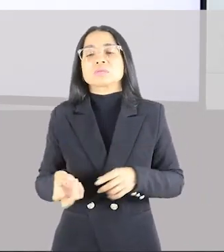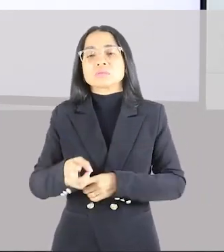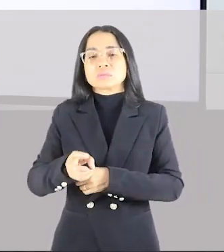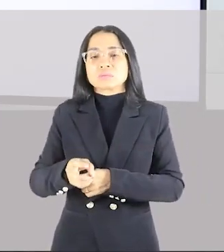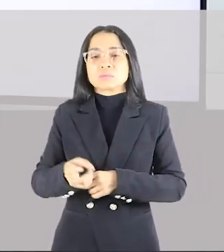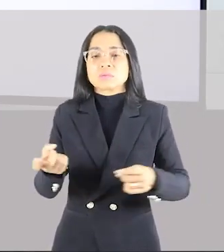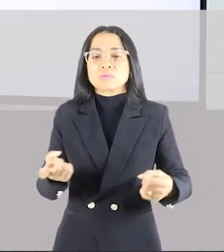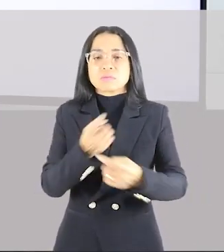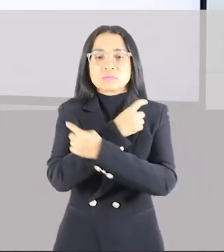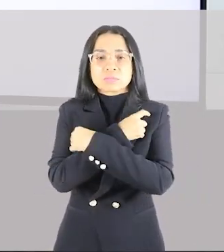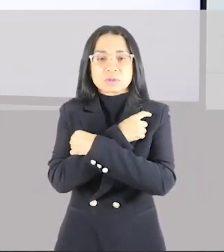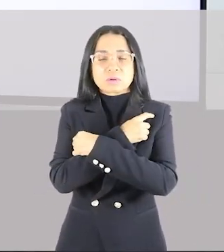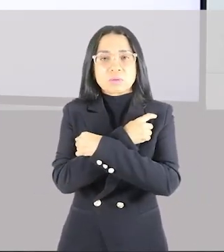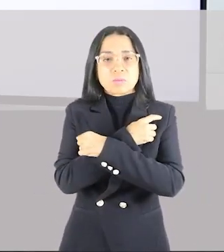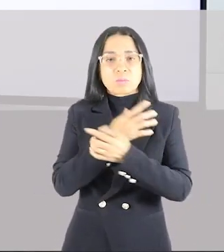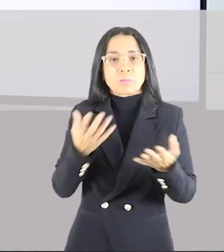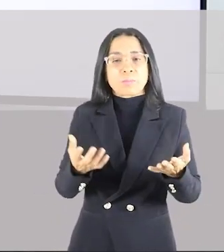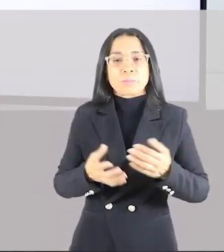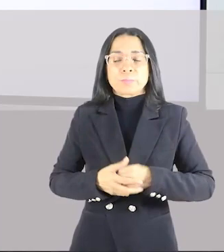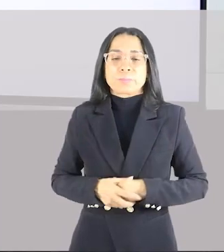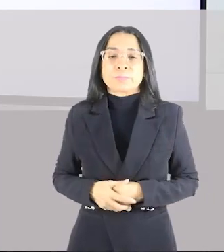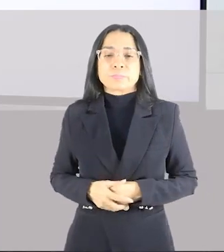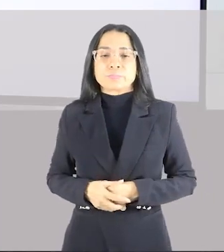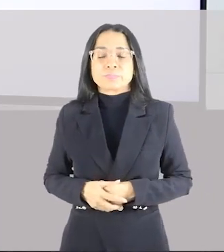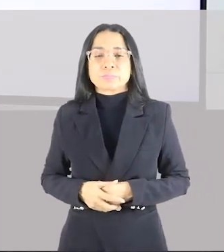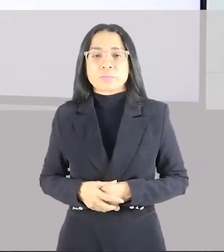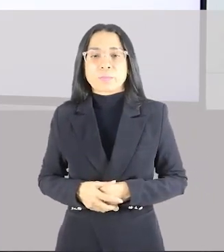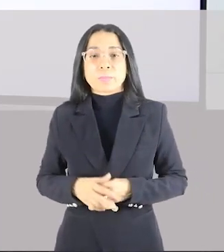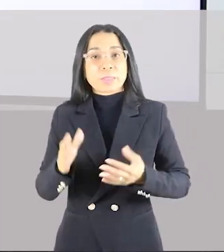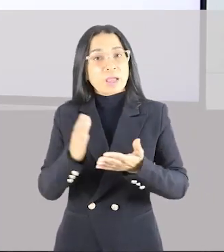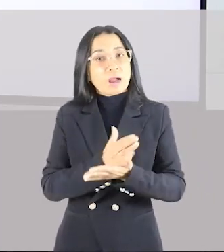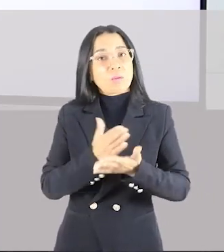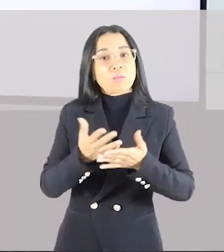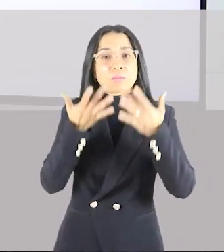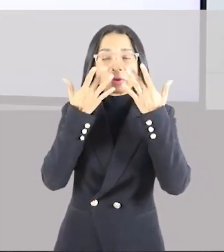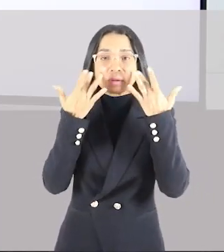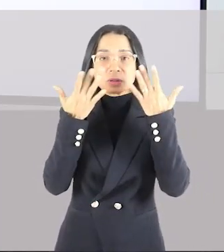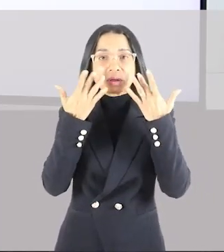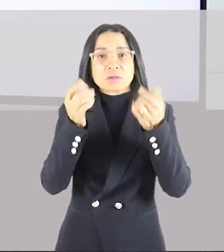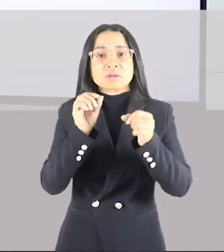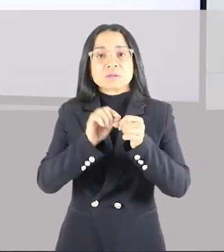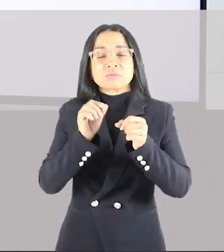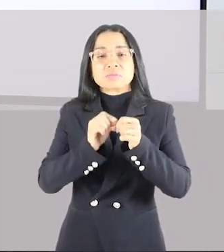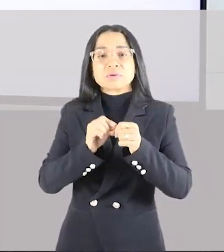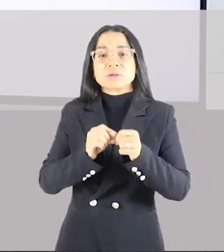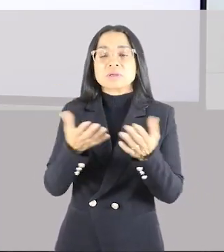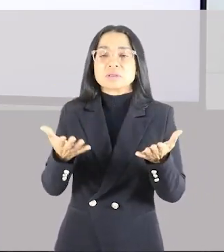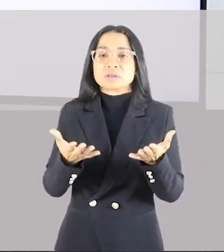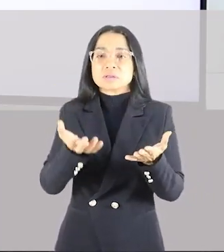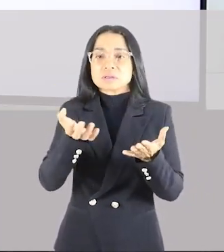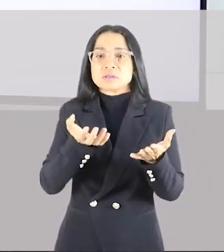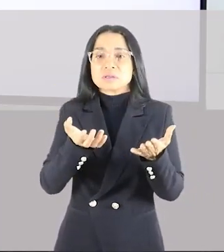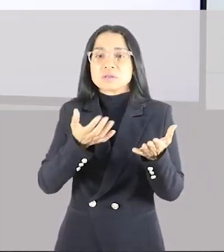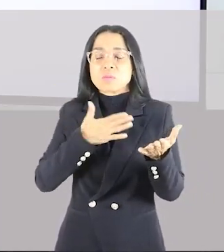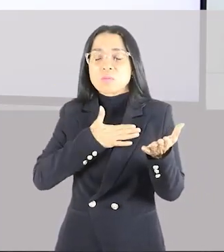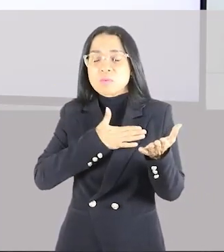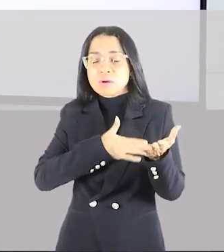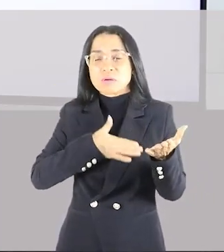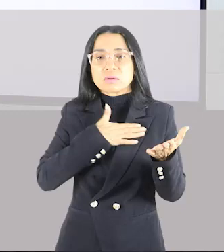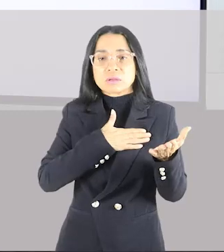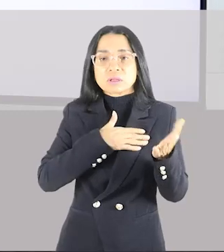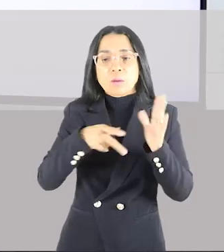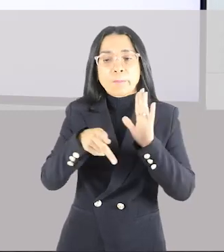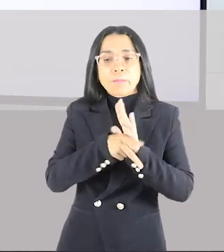obras de artes que estavam sendo feitas, mas para o fim único de agradar, né, o faraó e a sua